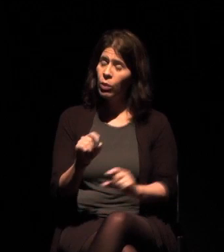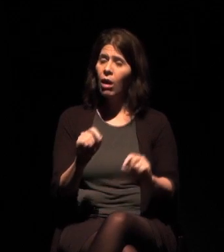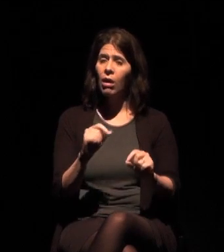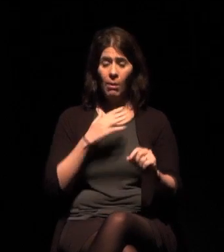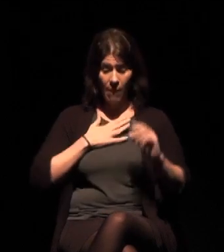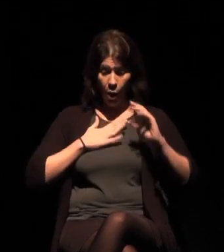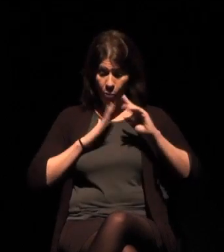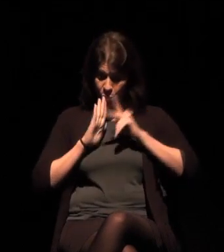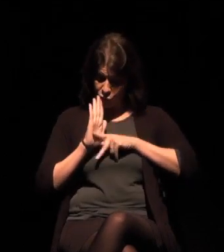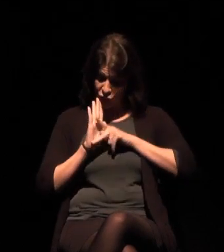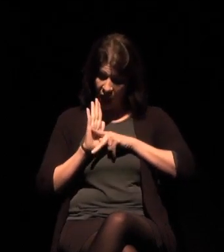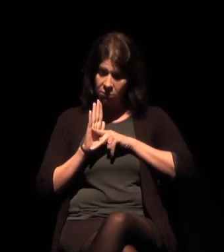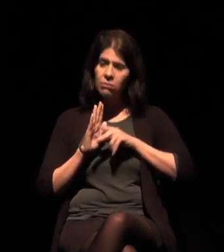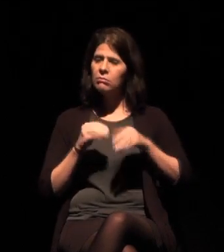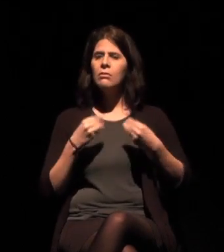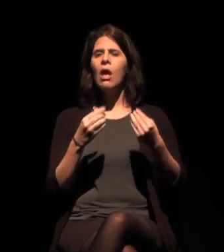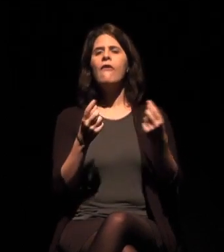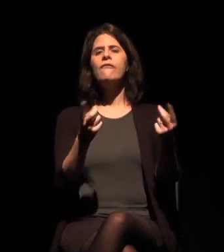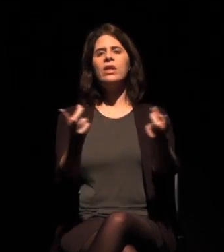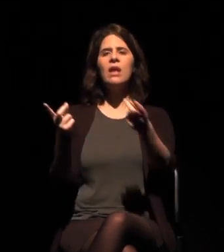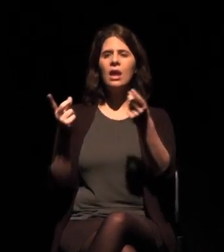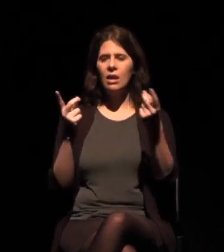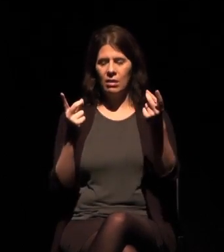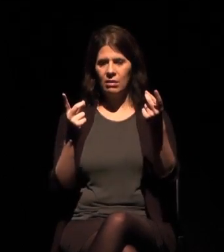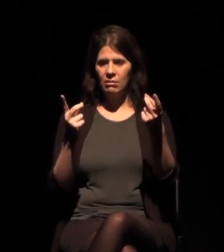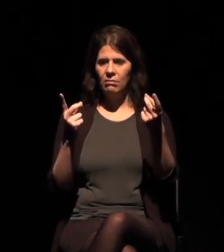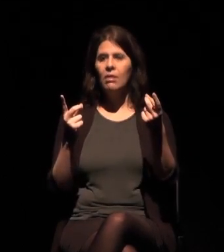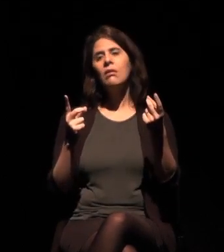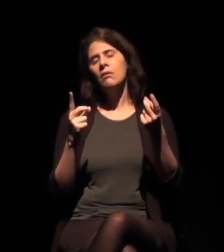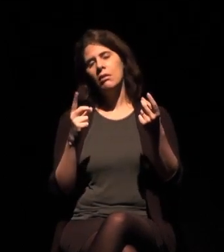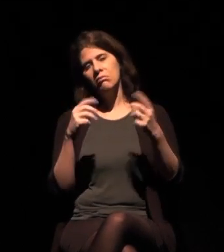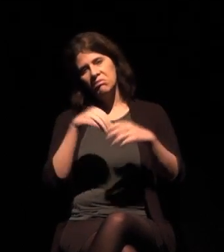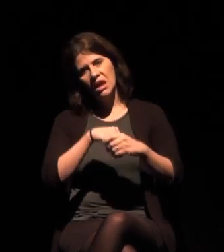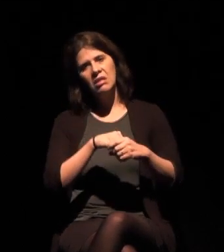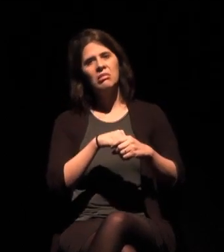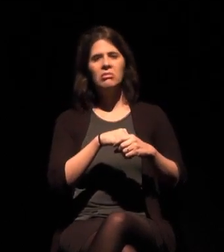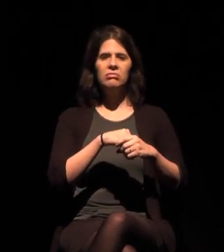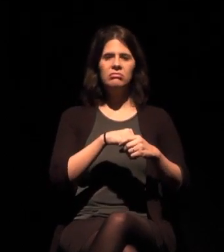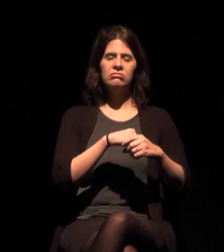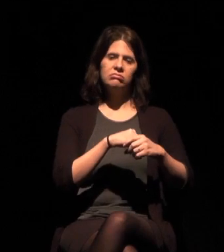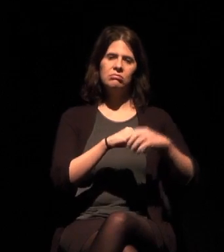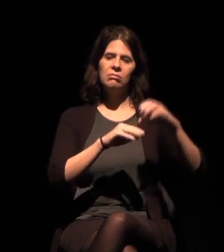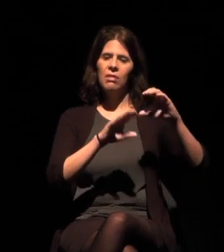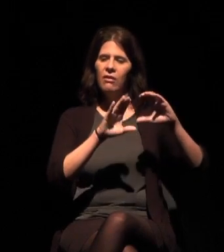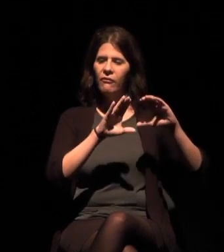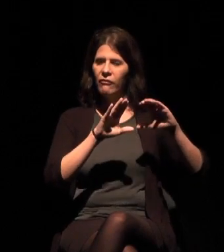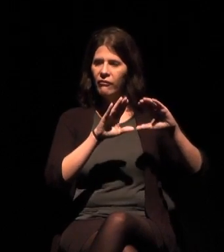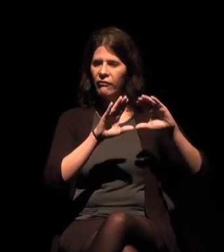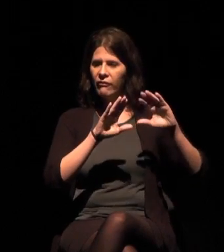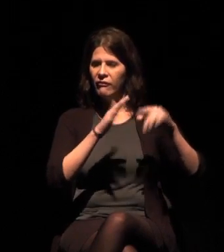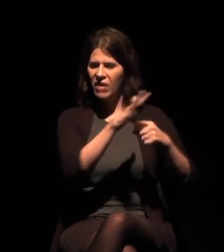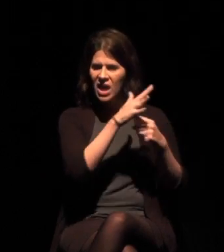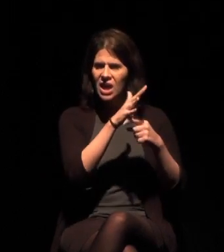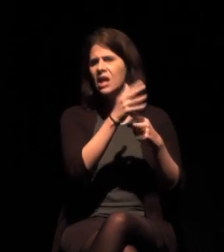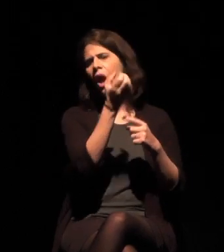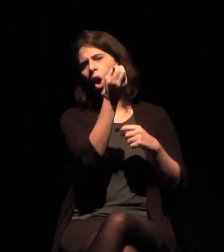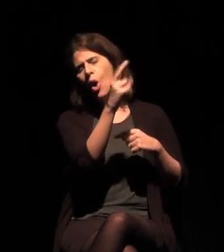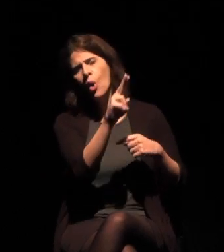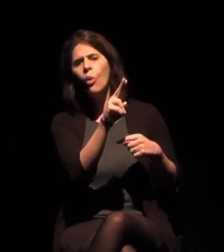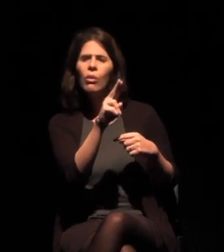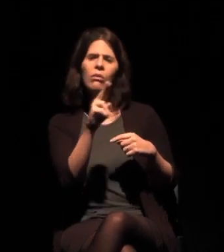numa o exame que é uma espécie também do concurso televisivo peço desculpa mas farto para isso são precisas